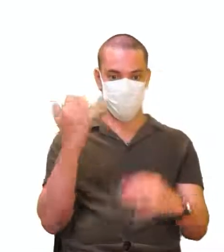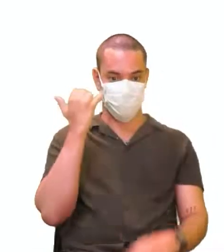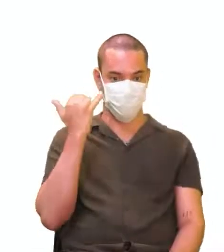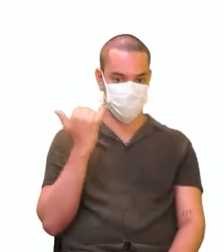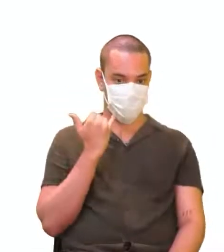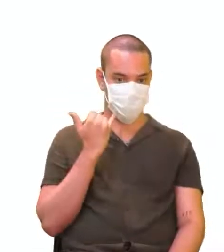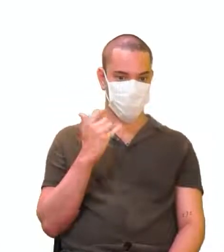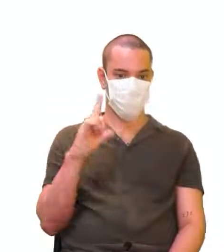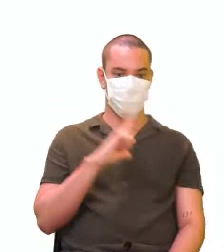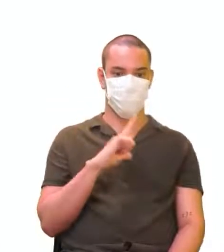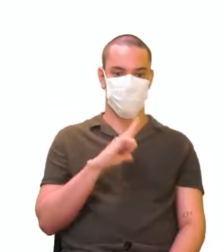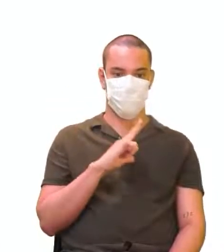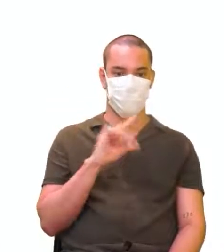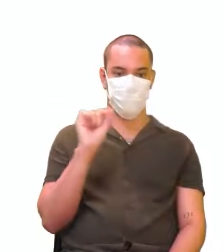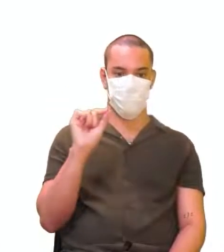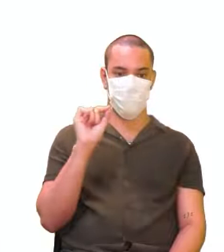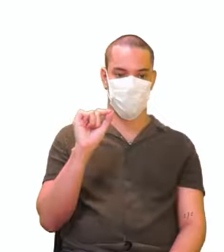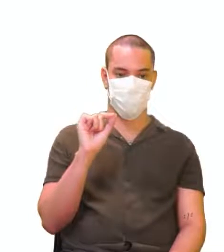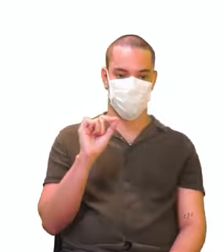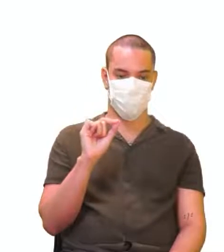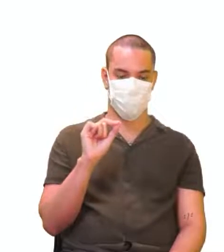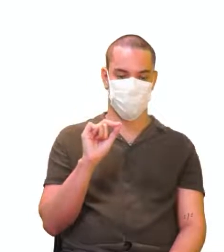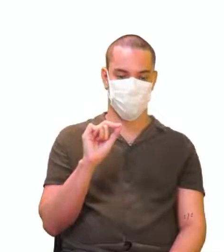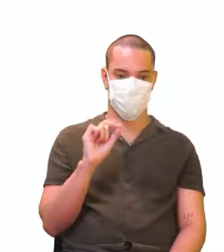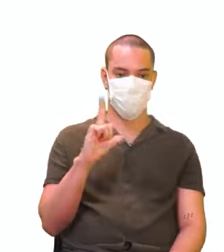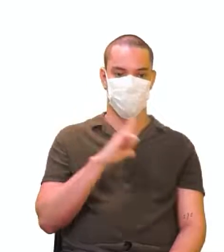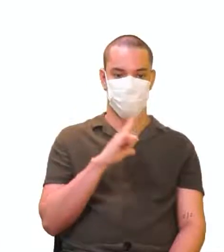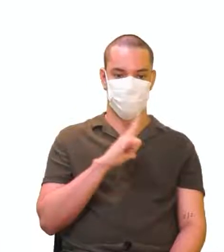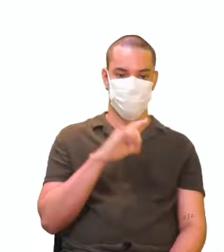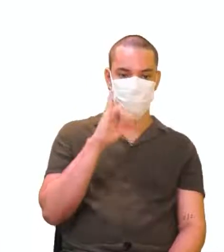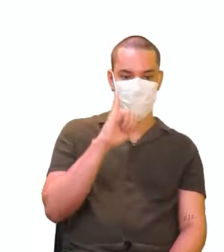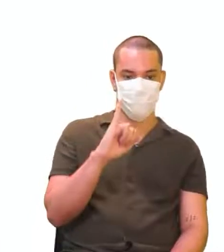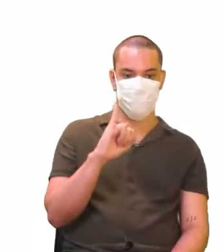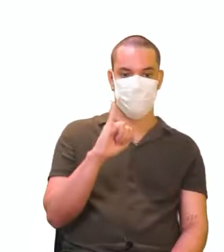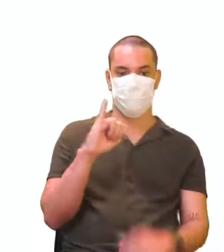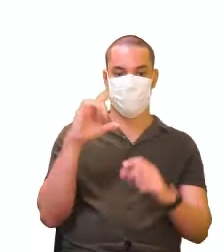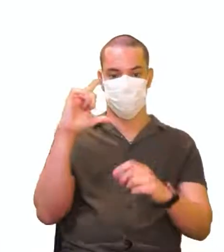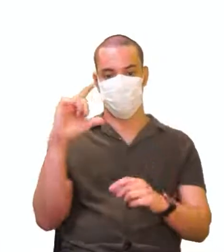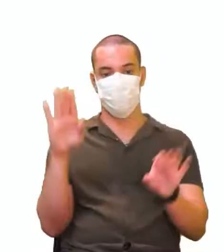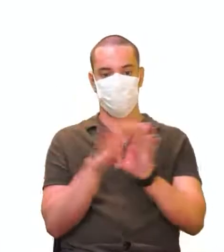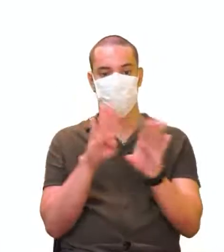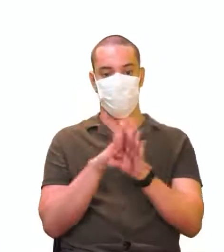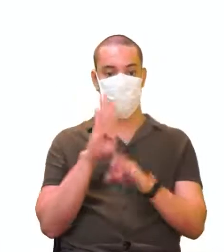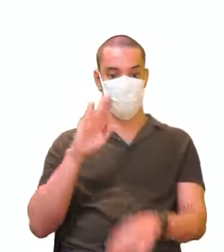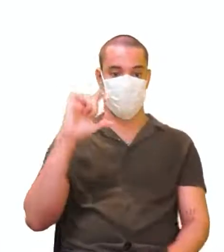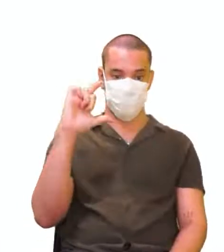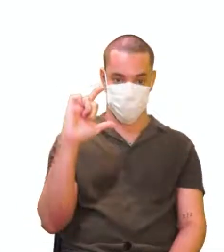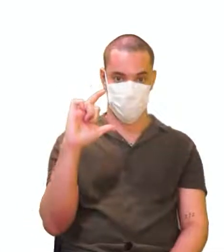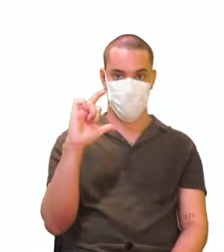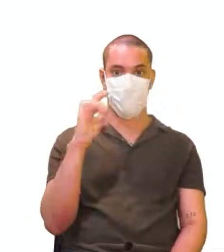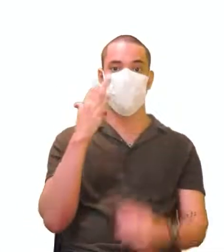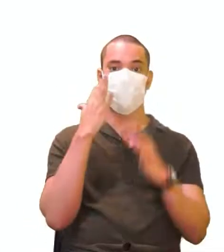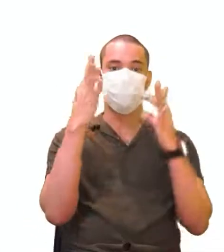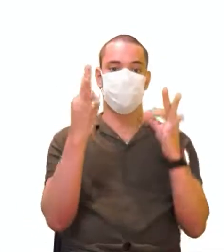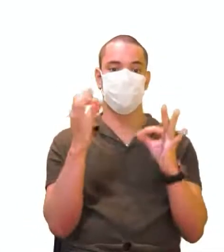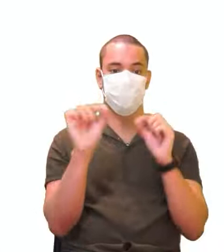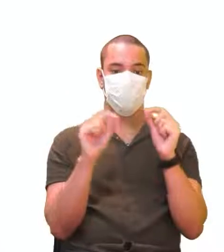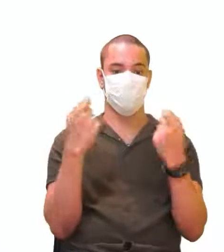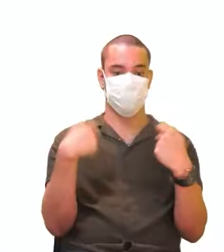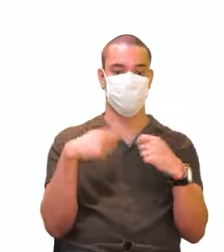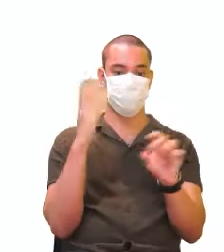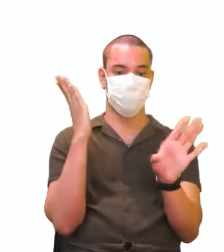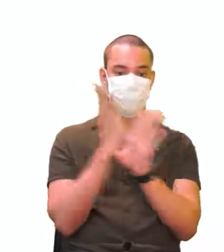aqui do lado. Ó. Ele tem o alelo Izão, Bzão. Tá? Então, presta atenção aqui que eu